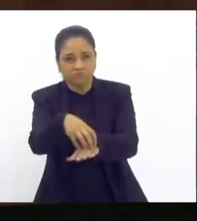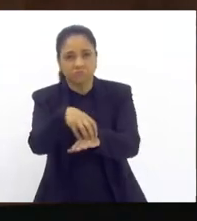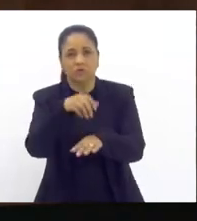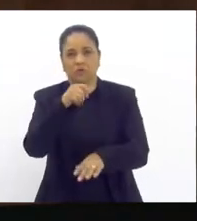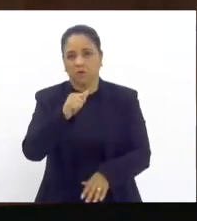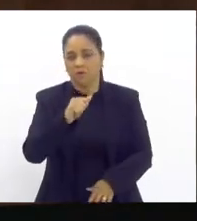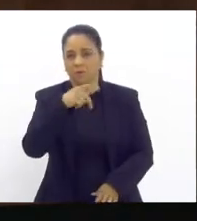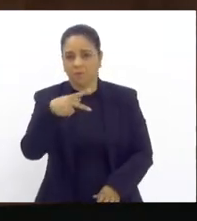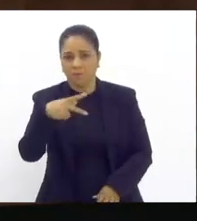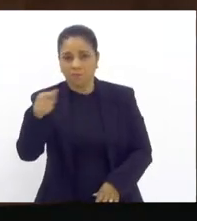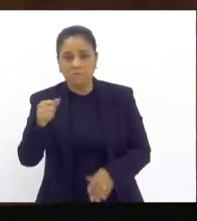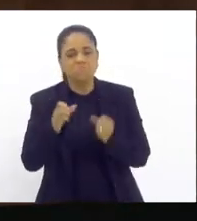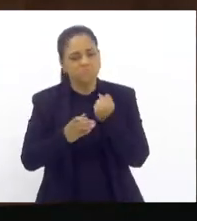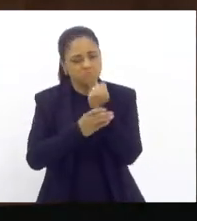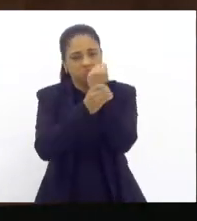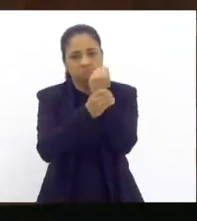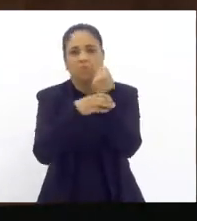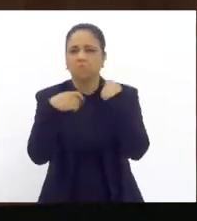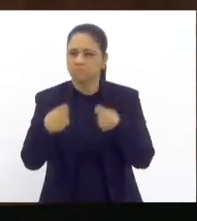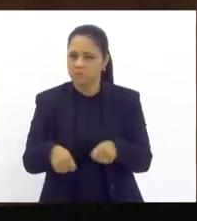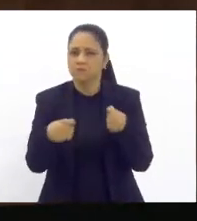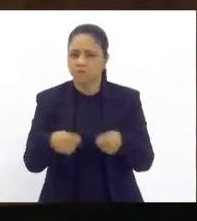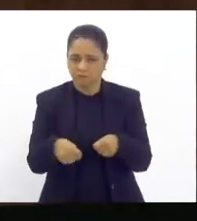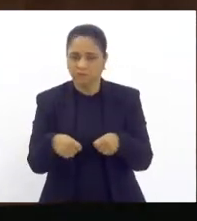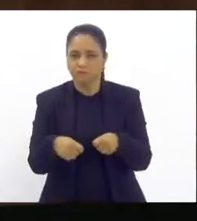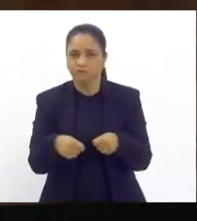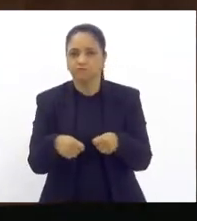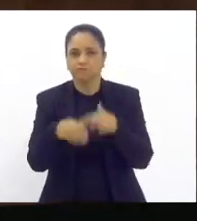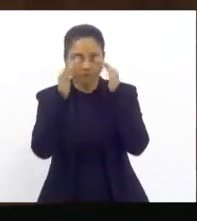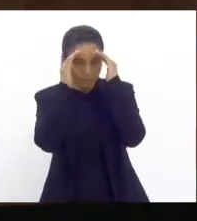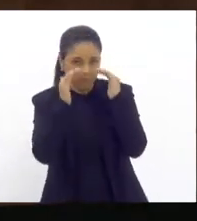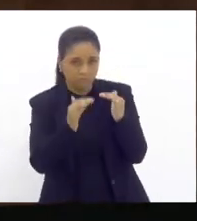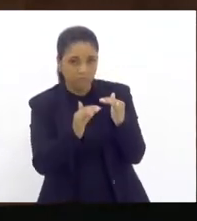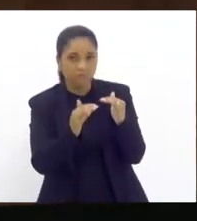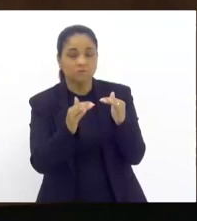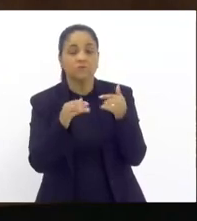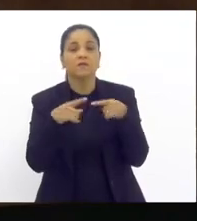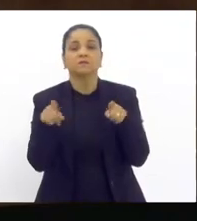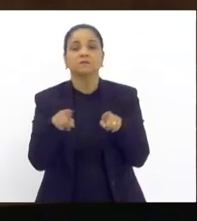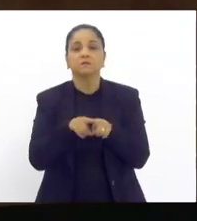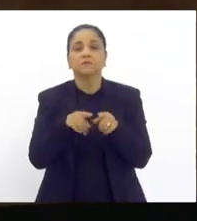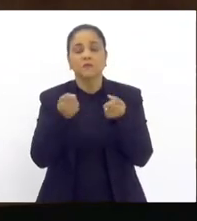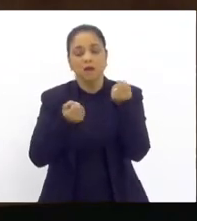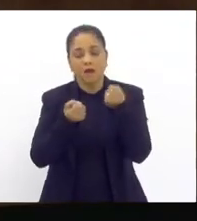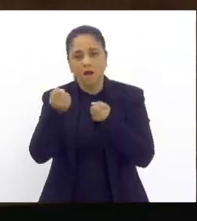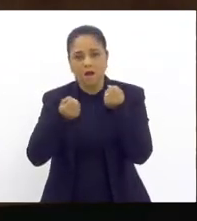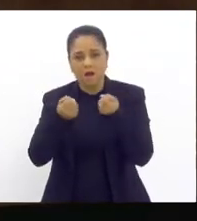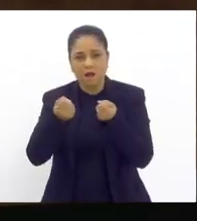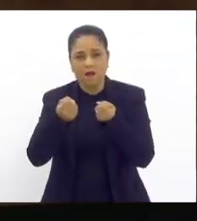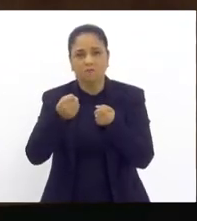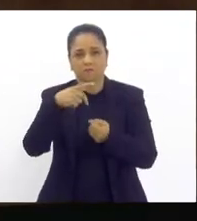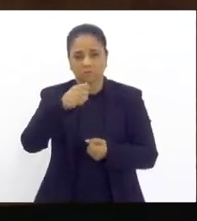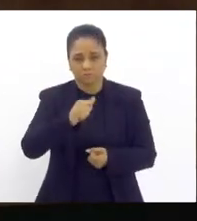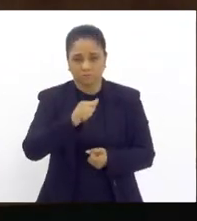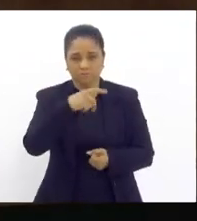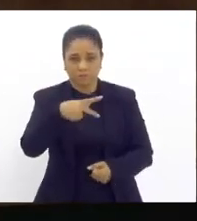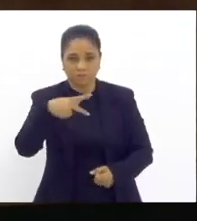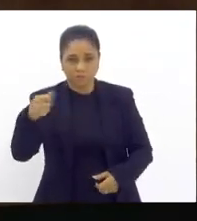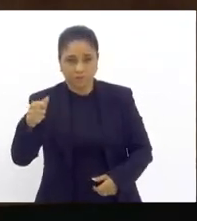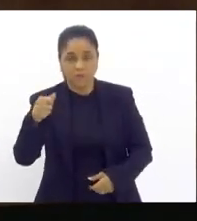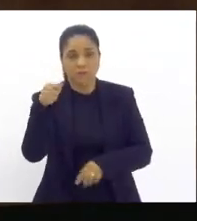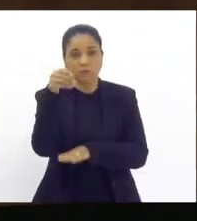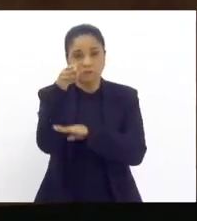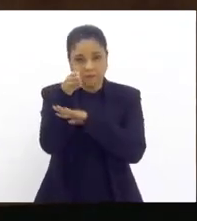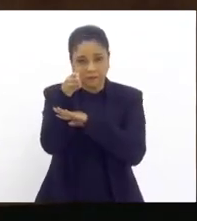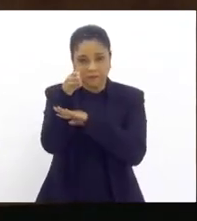a sua segurança ali respaldada. E é importante dizer que, em carros de aplicativo, e até táxi